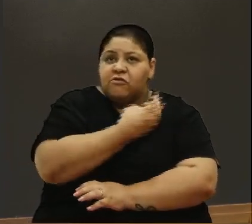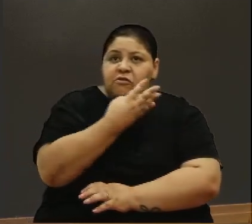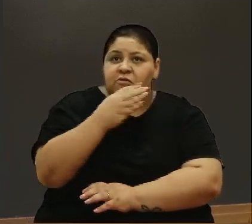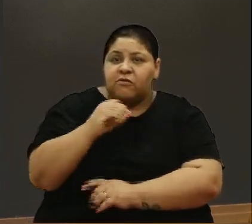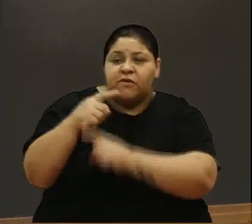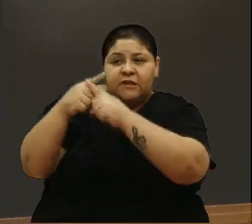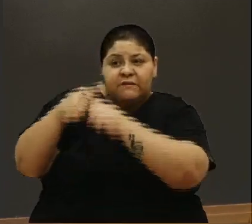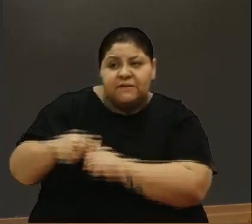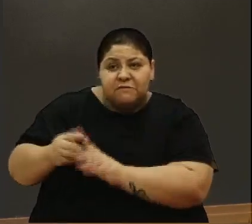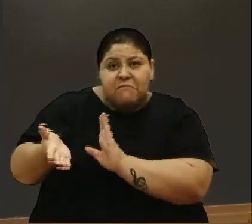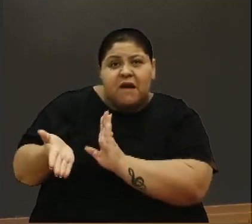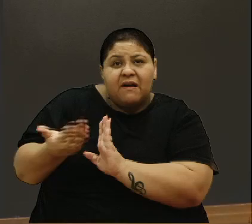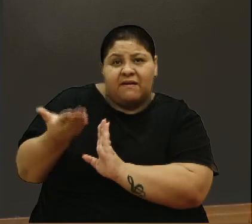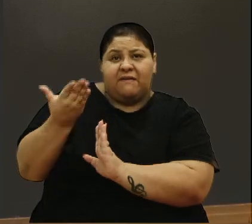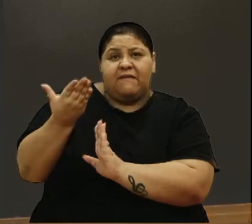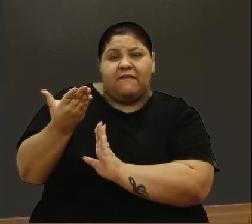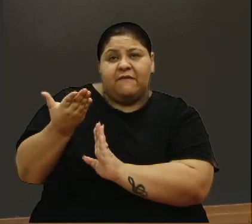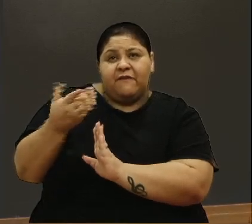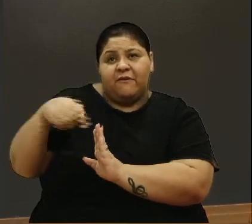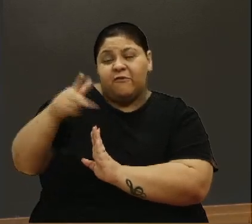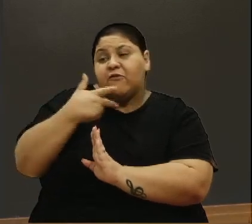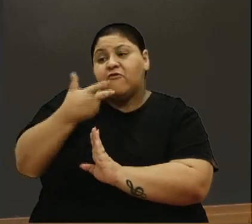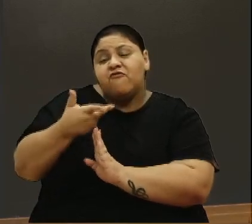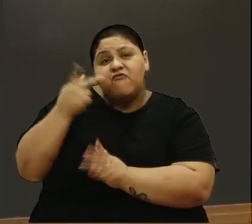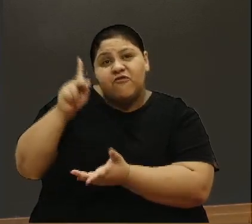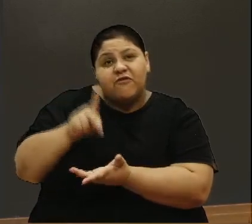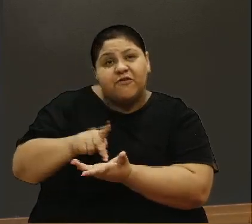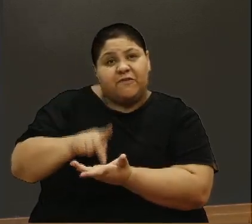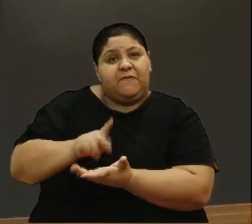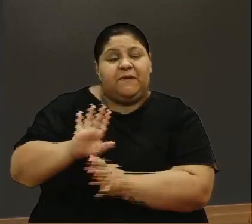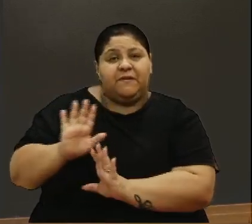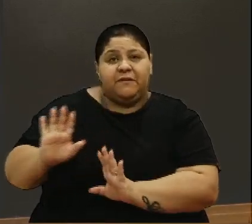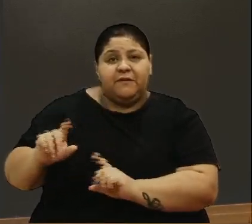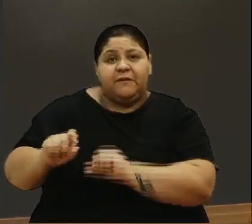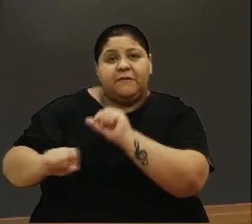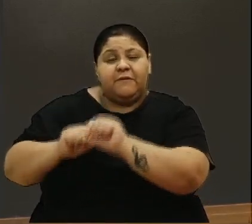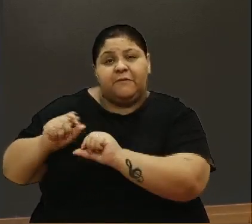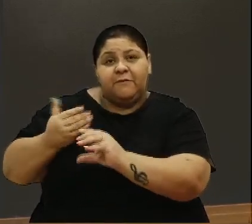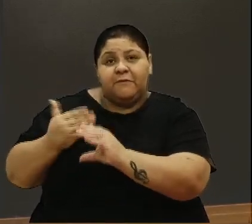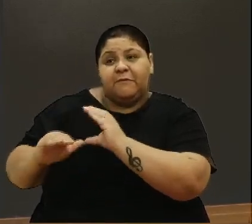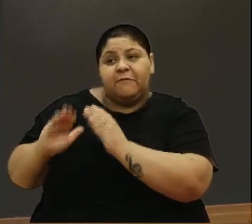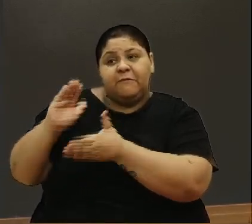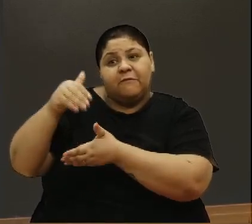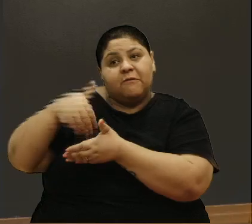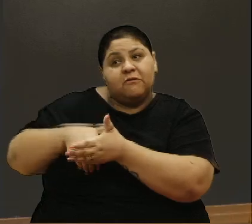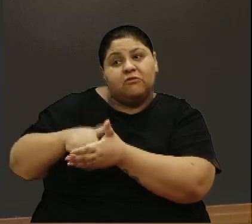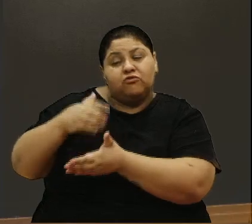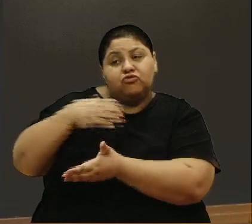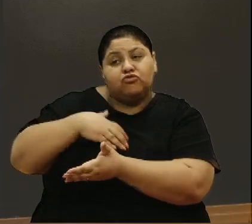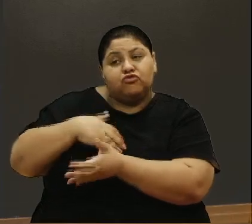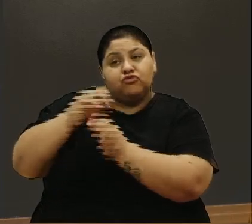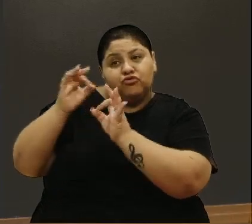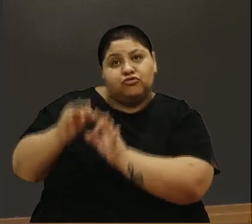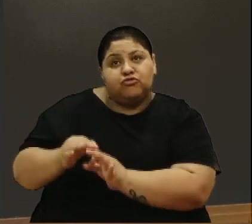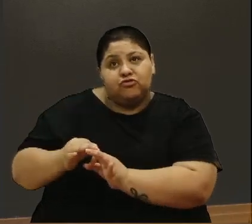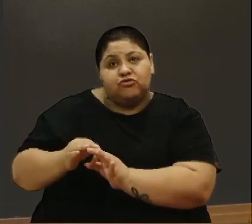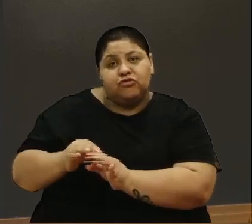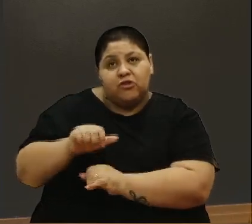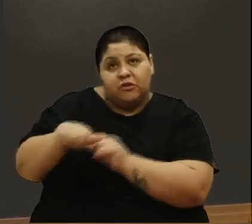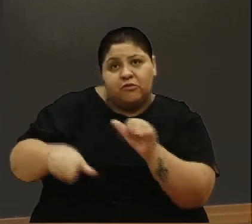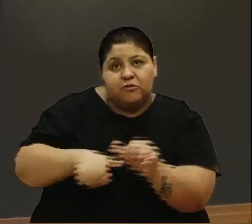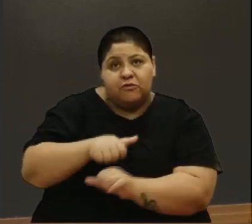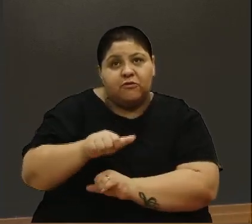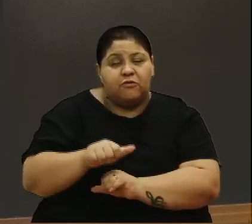maior, presidente. Então vamos tratar a realidade da forma que tem que ser tratada. Quem encaminhou voto de forma favorável à reforma da Previdência,